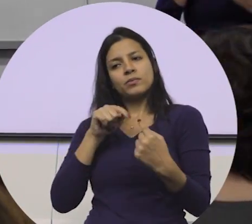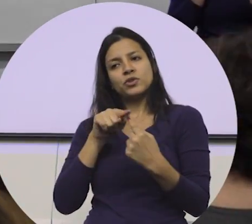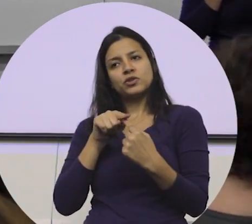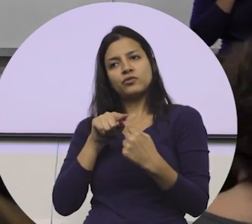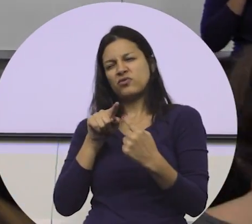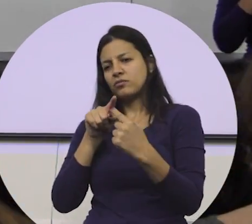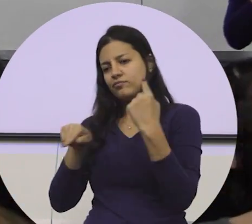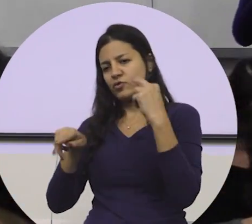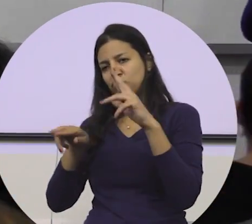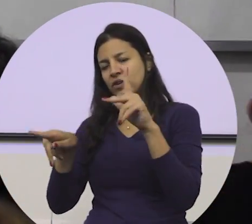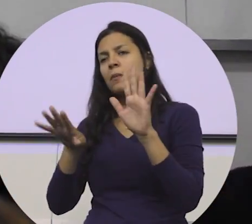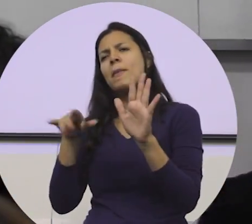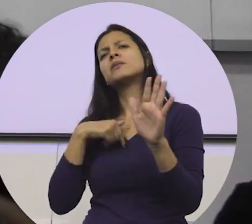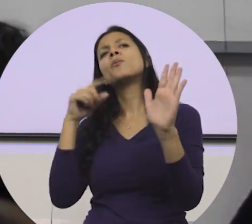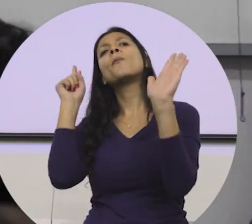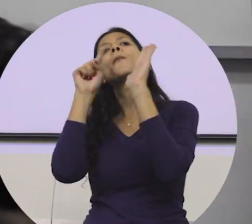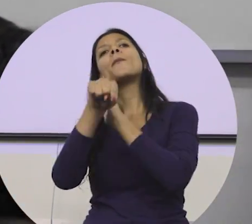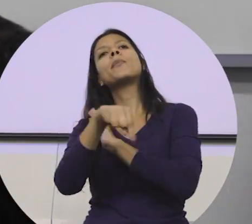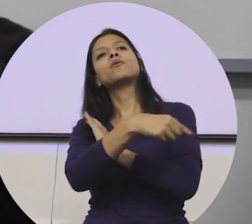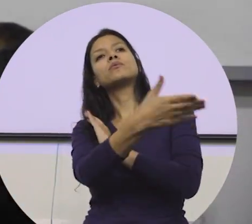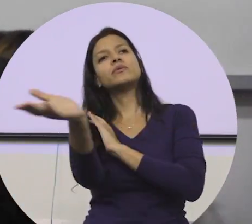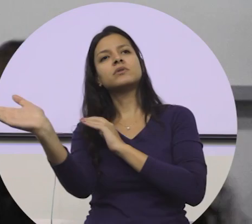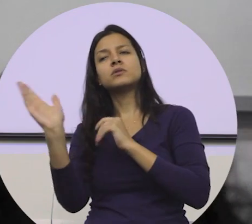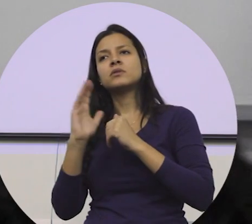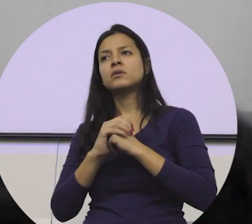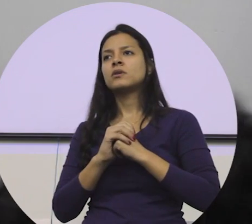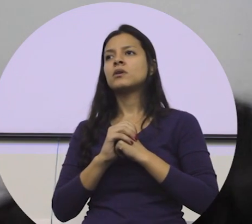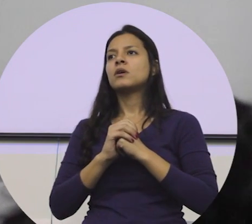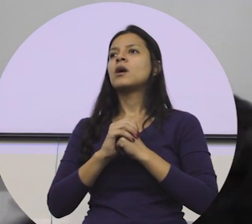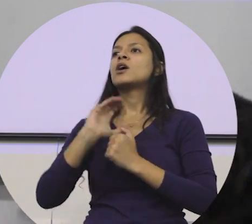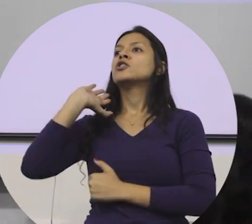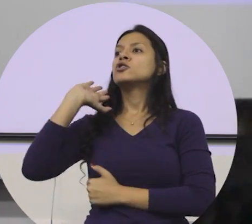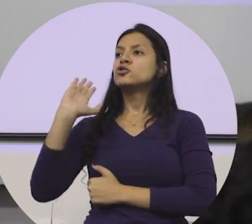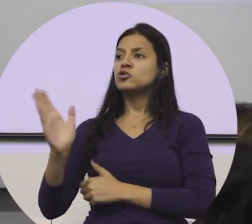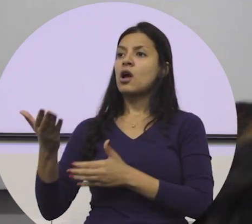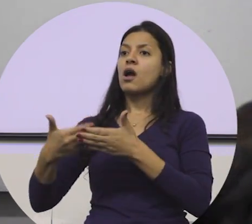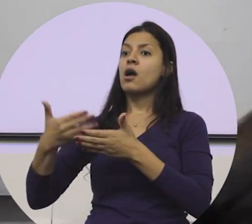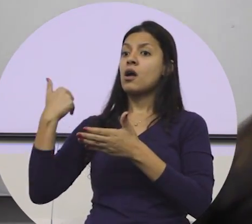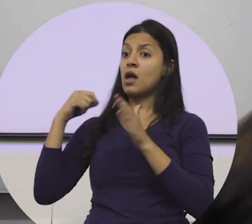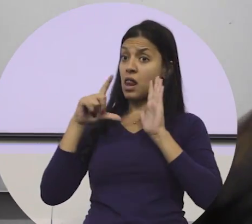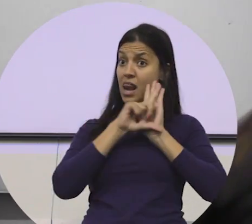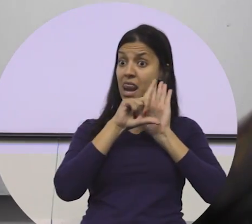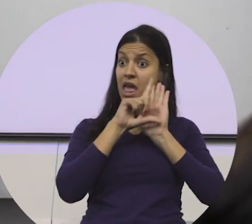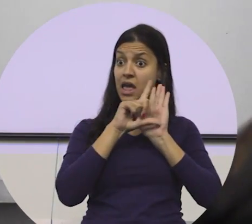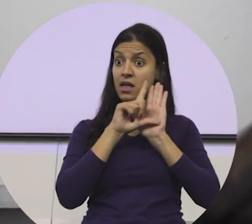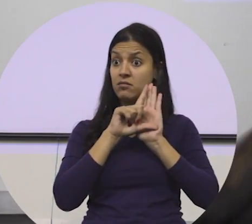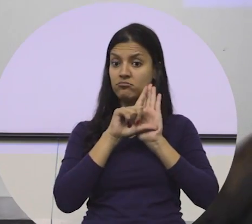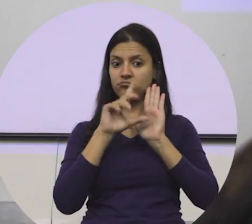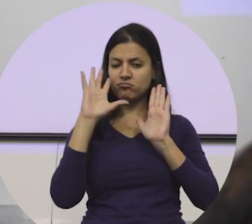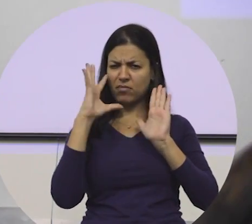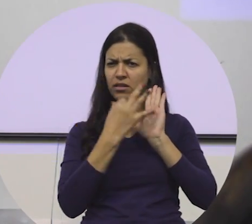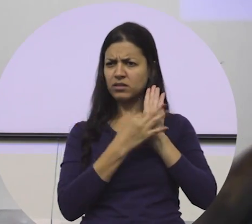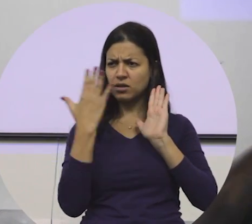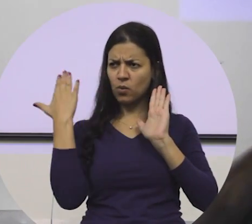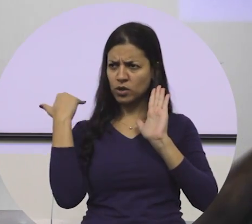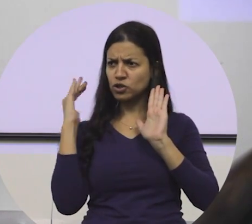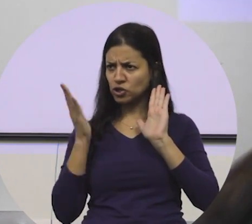uma pequena pergunta para vocês. Vocês já tinham prestado atenção na lei, nisso que a lei faz falar?